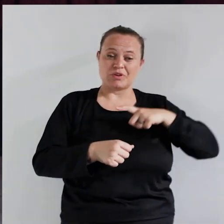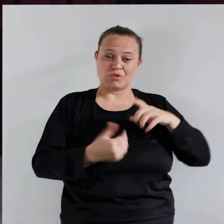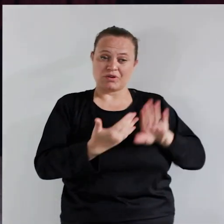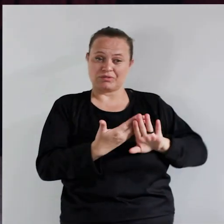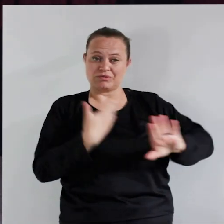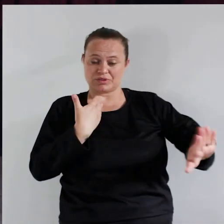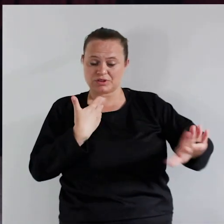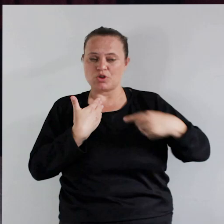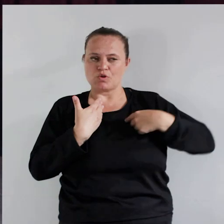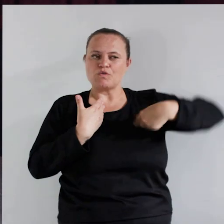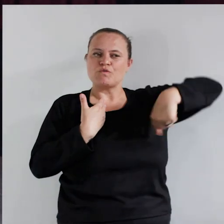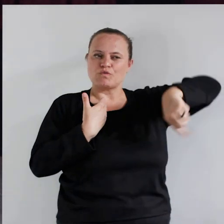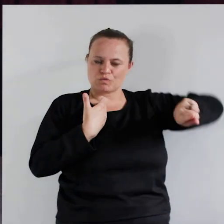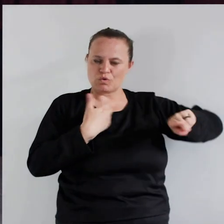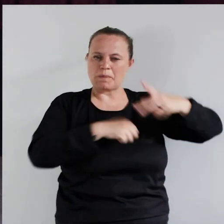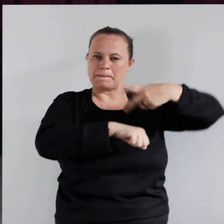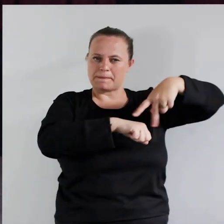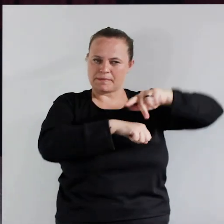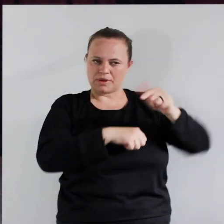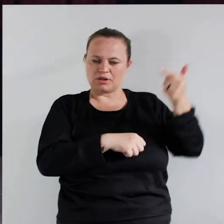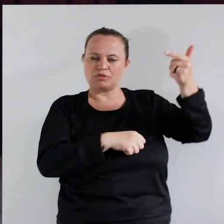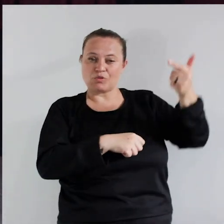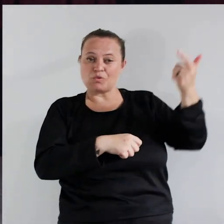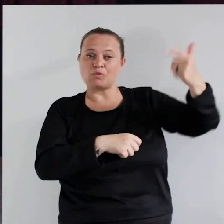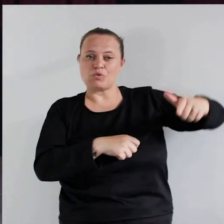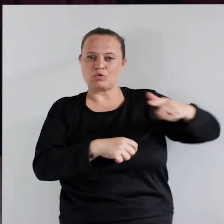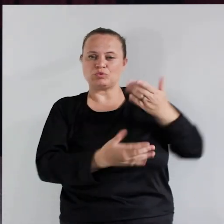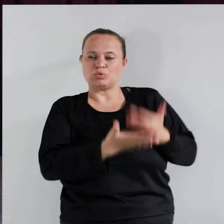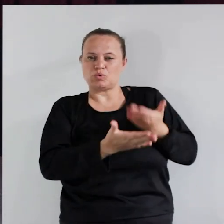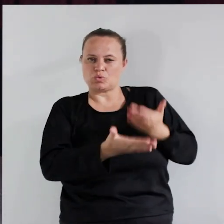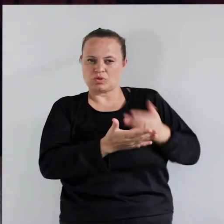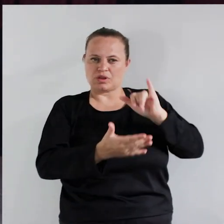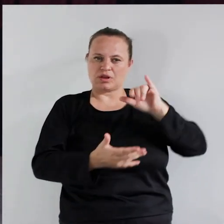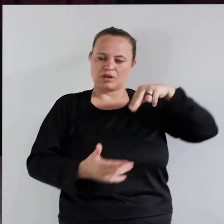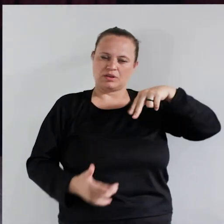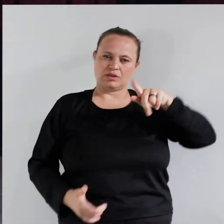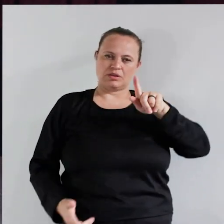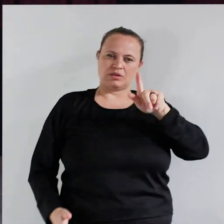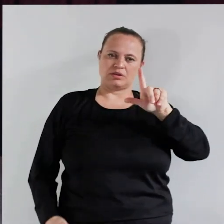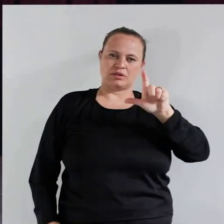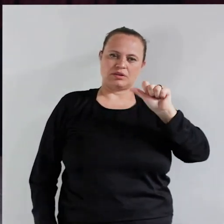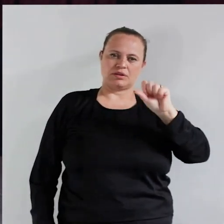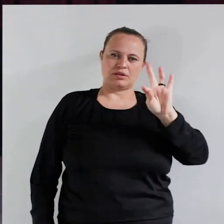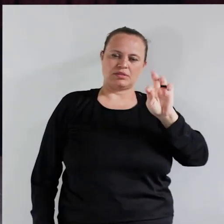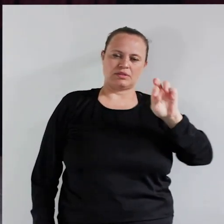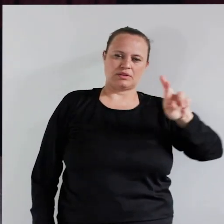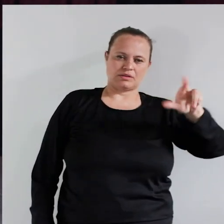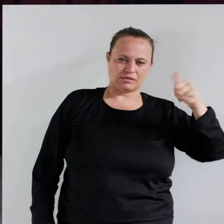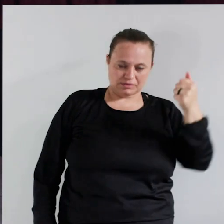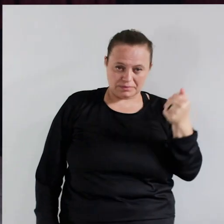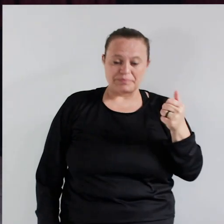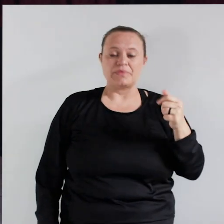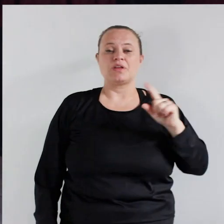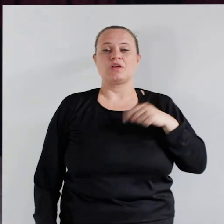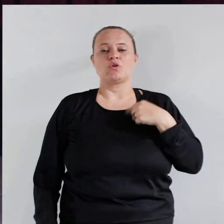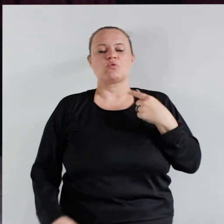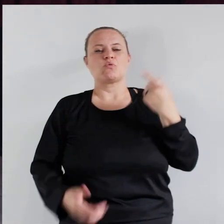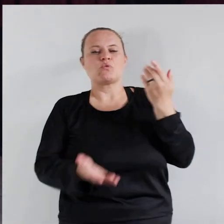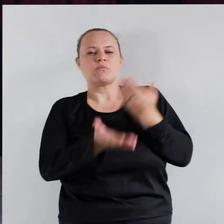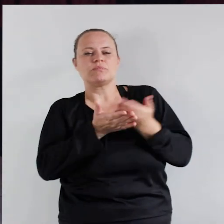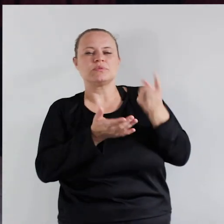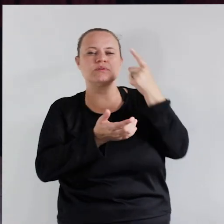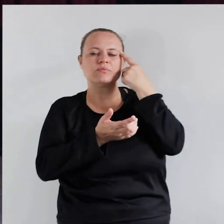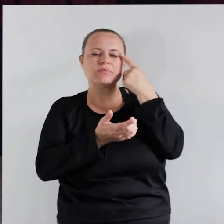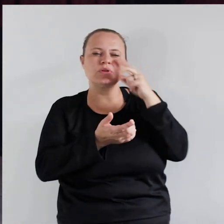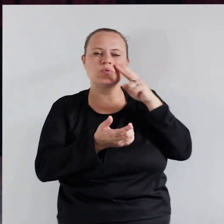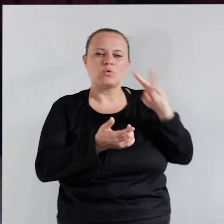de 2009, que eu tenho o meu afastamento para a Inglaterra, eu venho com uma outra teoria na área de